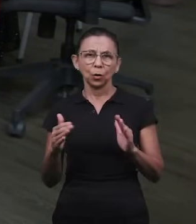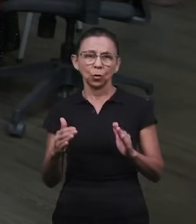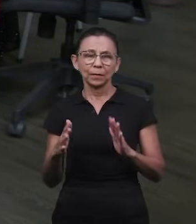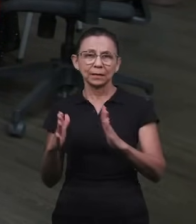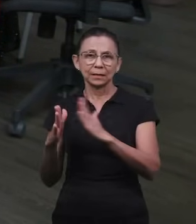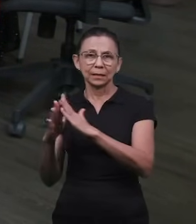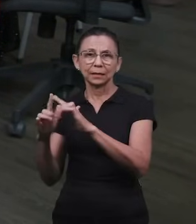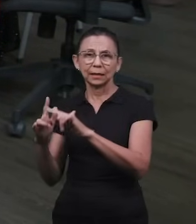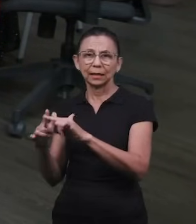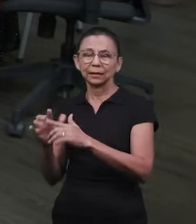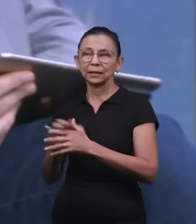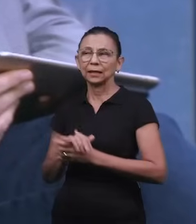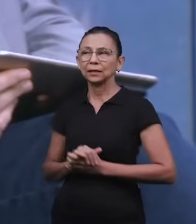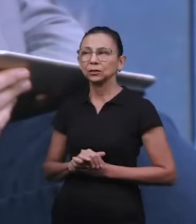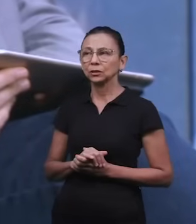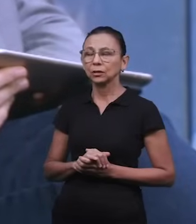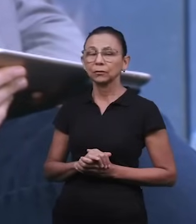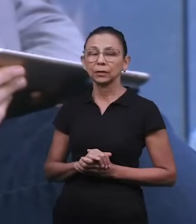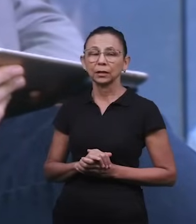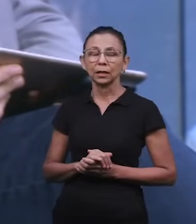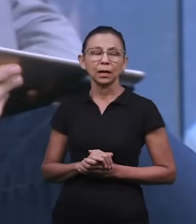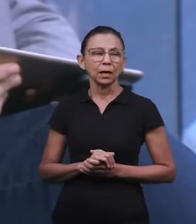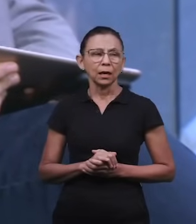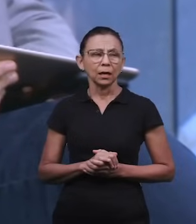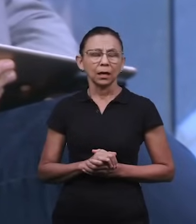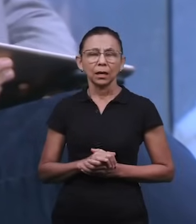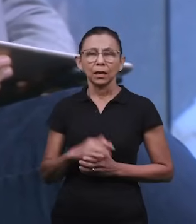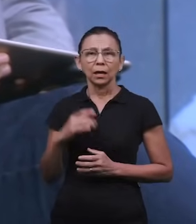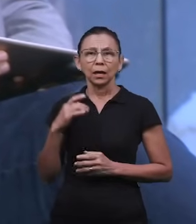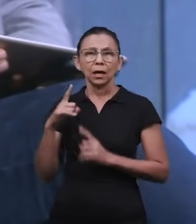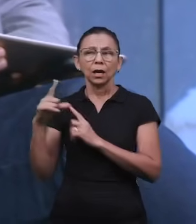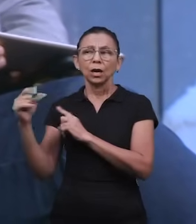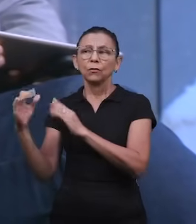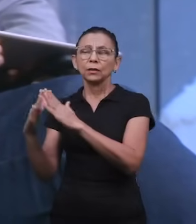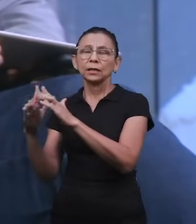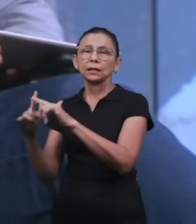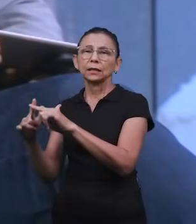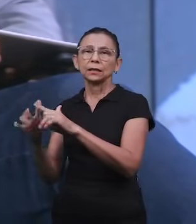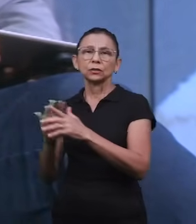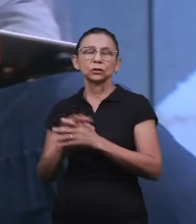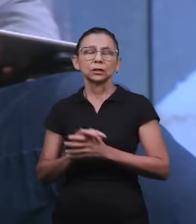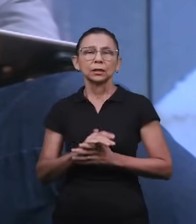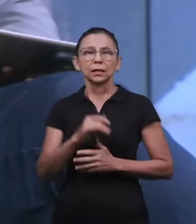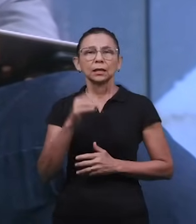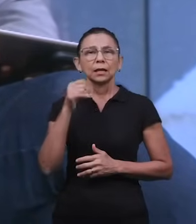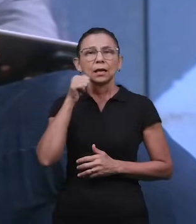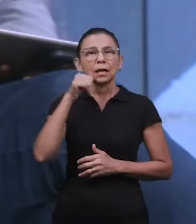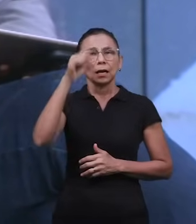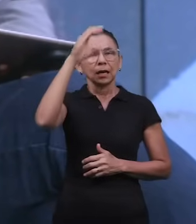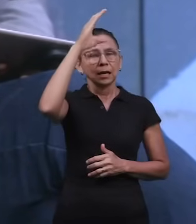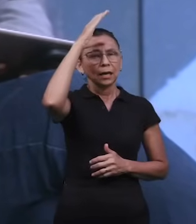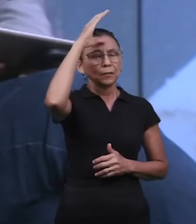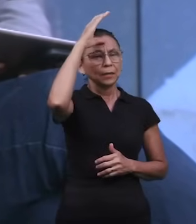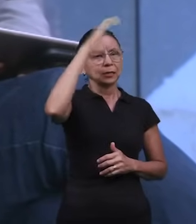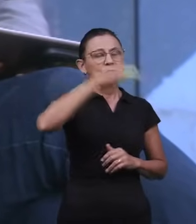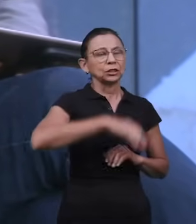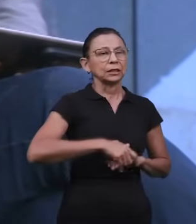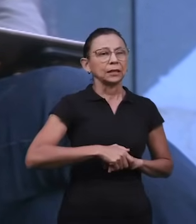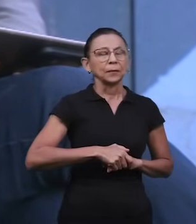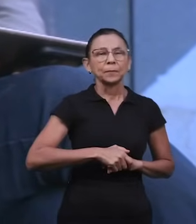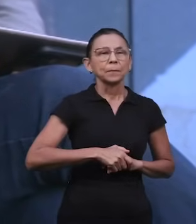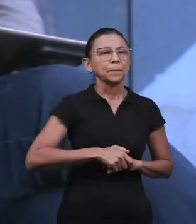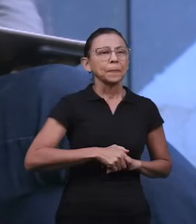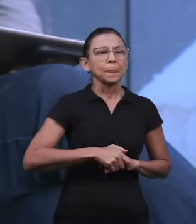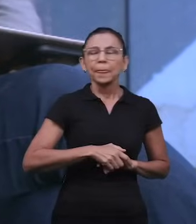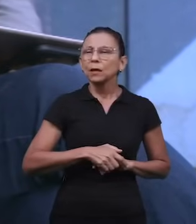igreja, minha irmã, você está indo para onde? Eu estou para a igreja ali. Avô também. Quando eu fui saindo, veio uma tia e falou assim, Yolanda, você está indo aonde? Aí estou indo para a igreja com o